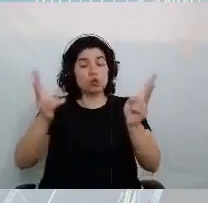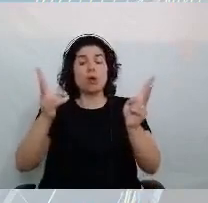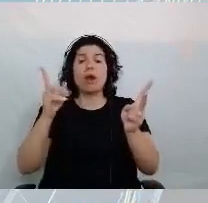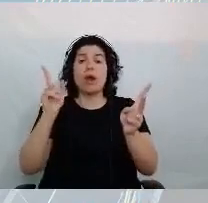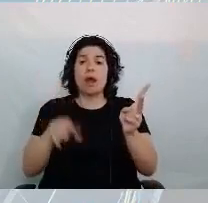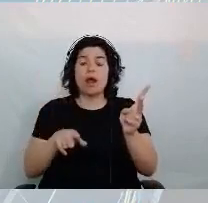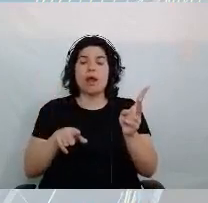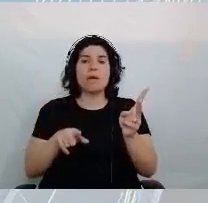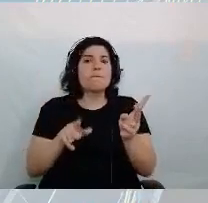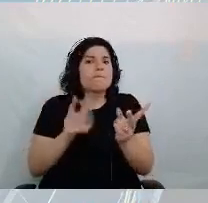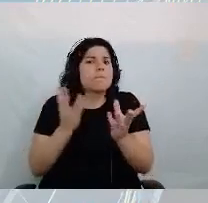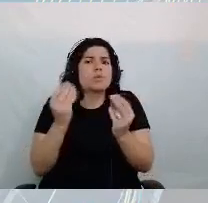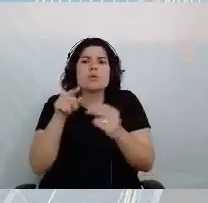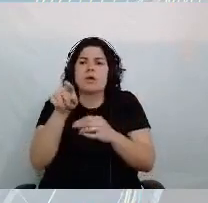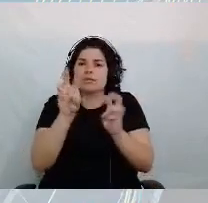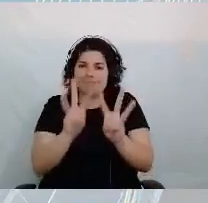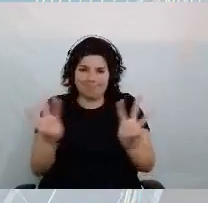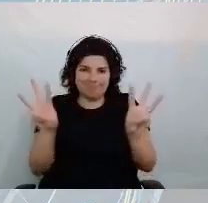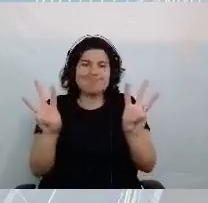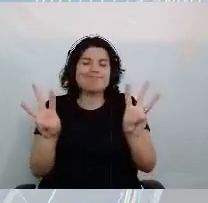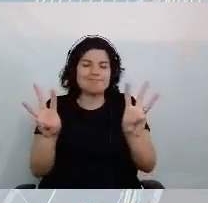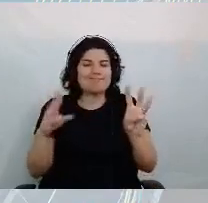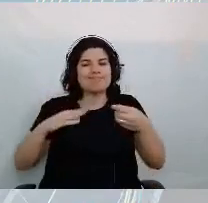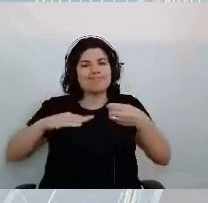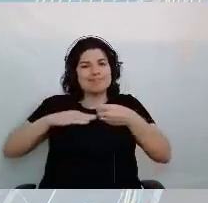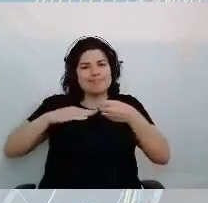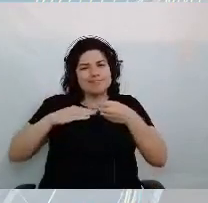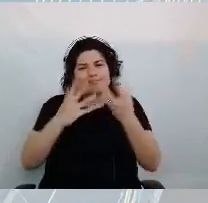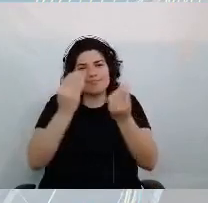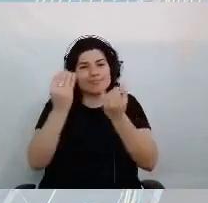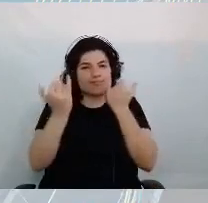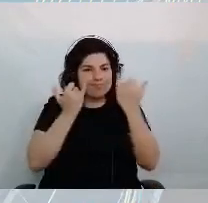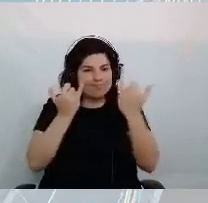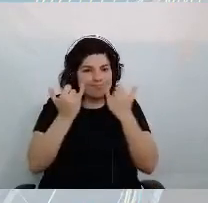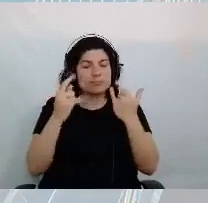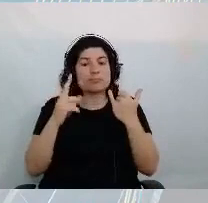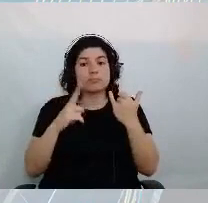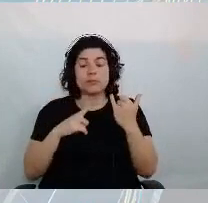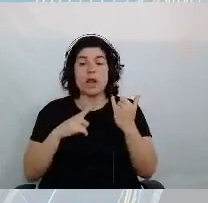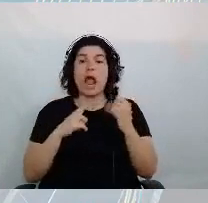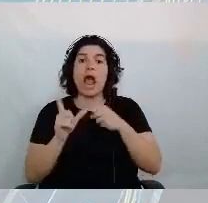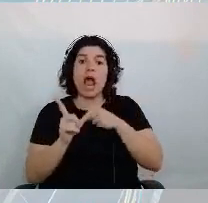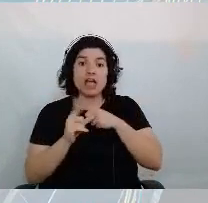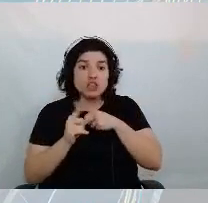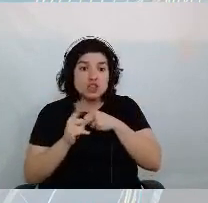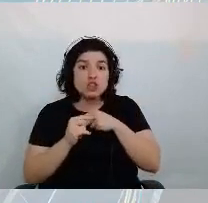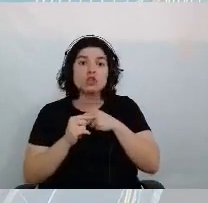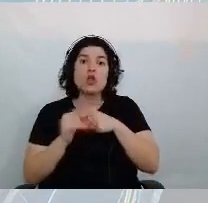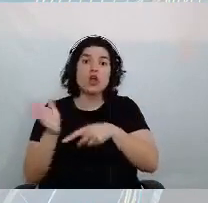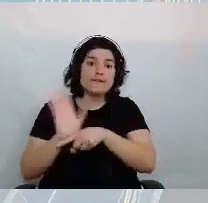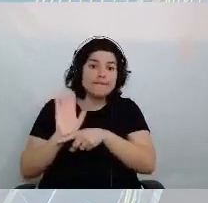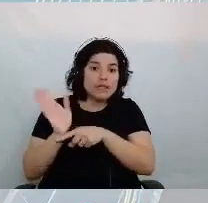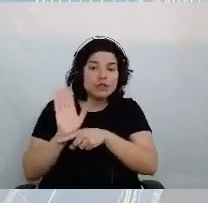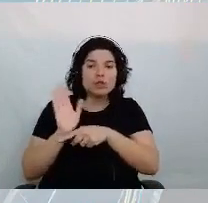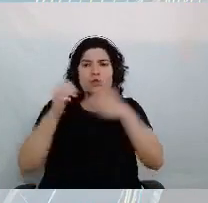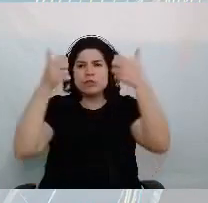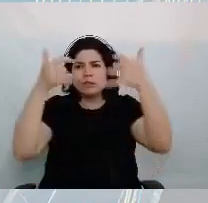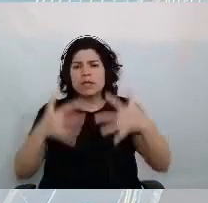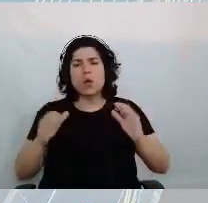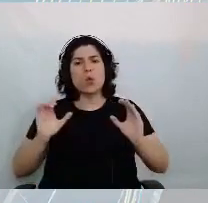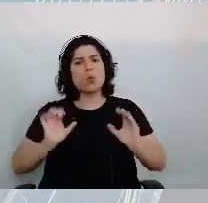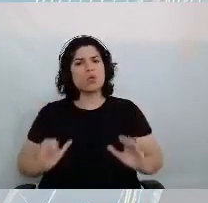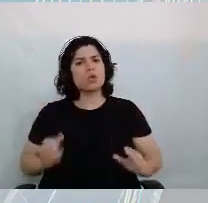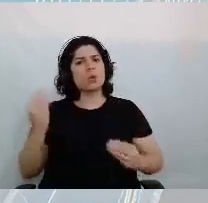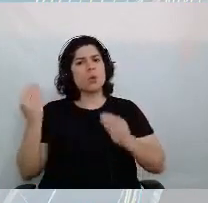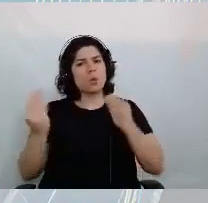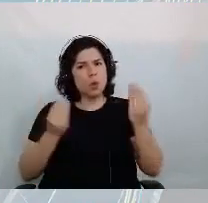esse banco de dados. Ele traz muitos artigos, vídeos para explicar os comportamentos de componentes